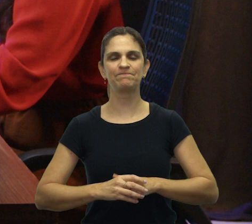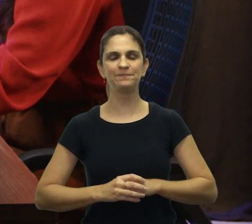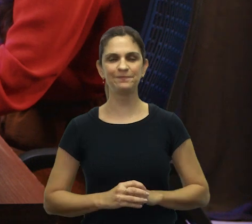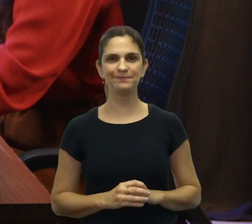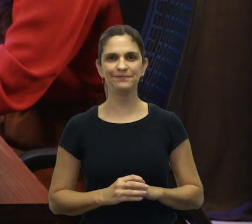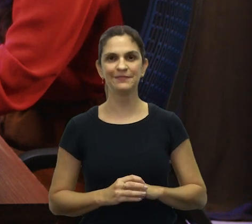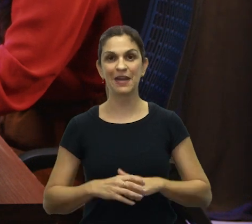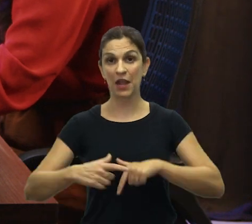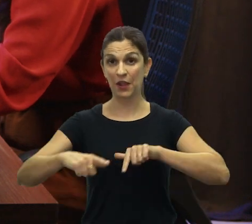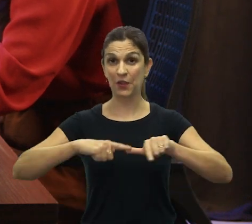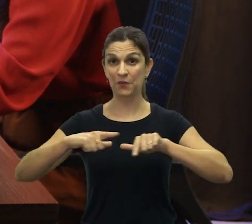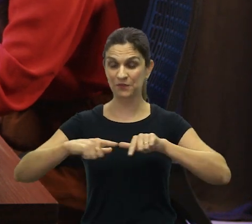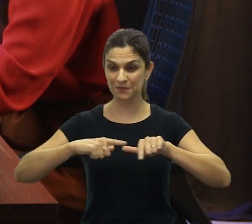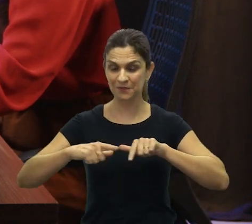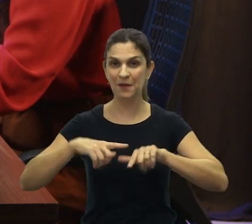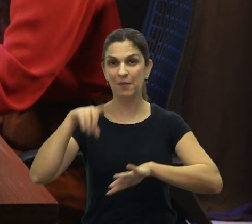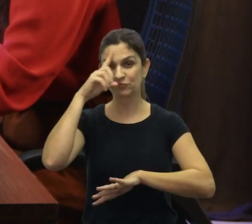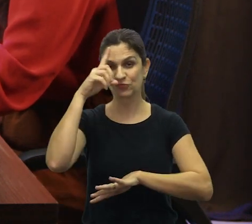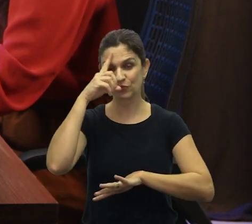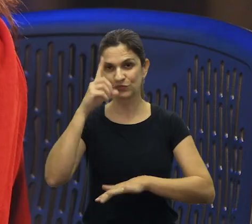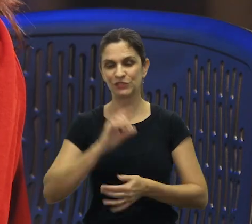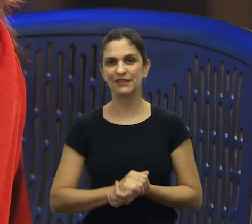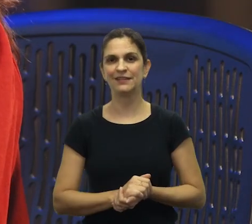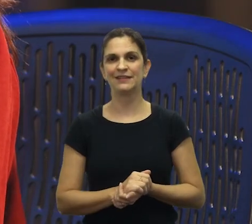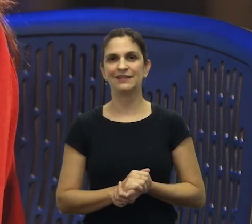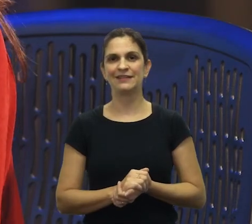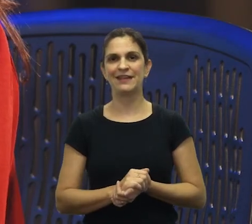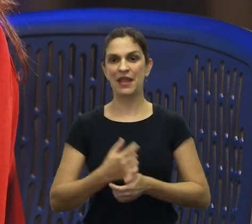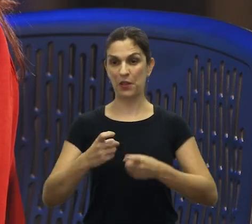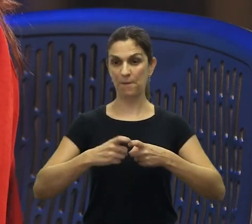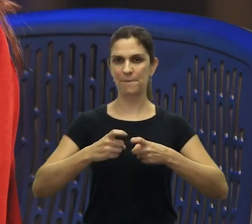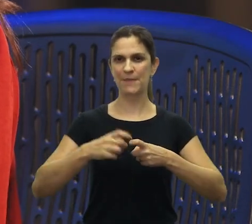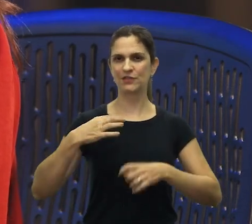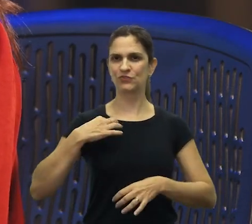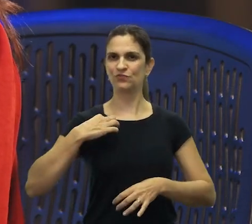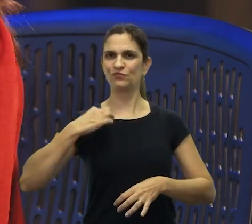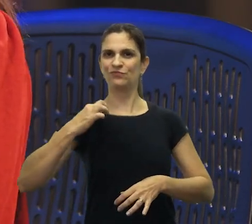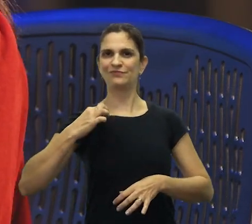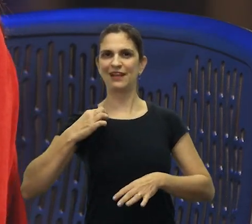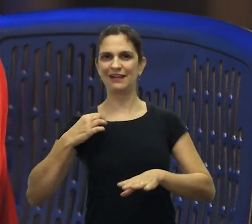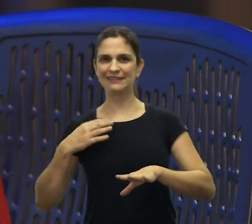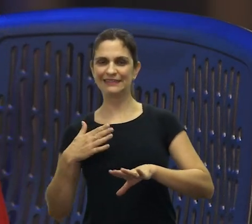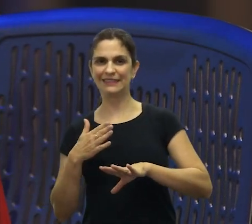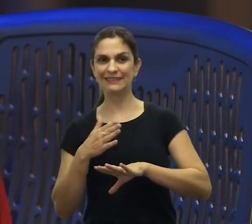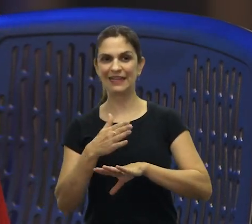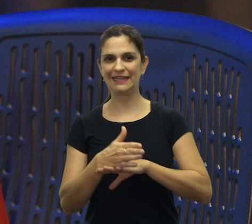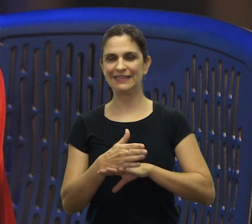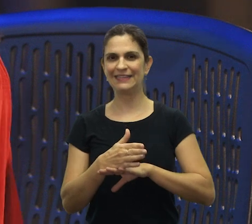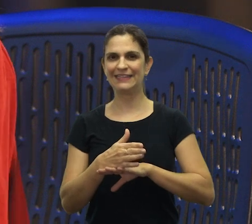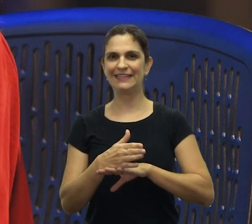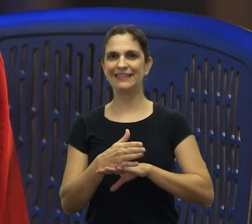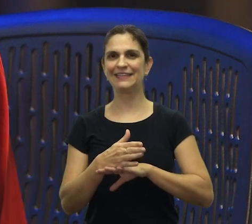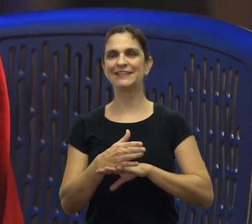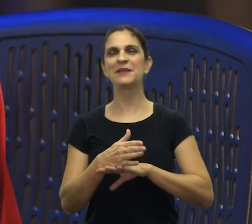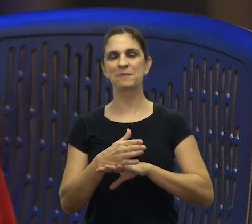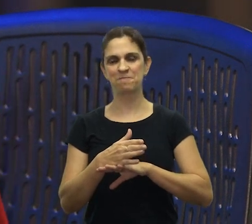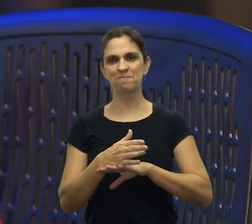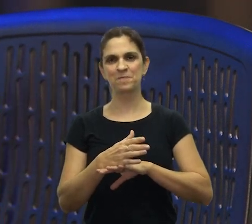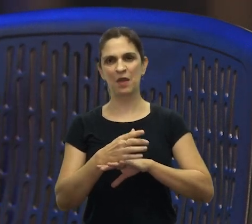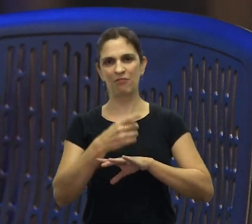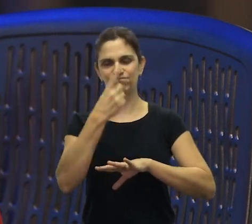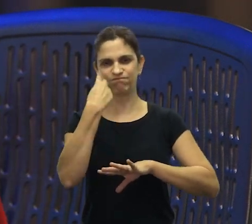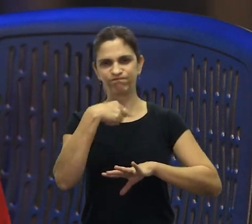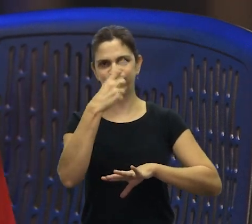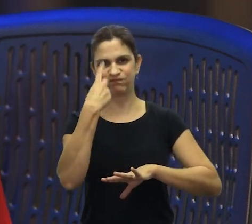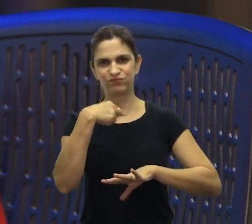um trabalho diário, que é isso que eu te perguntei, sabe? E ser voluntário dedicar, às vezes, sair um pouquinho ali do convívio, um pouquinho não,